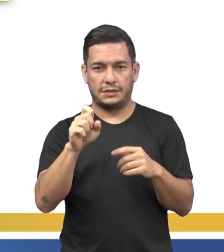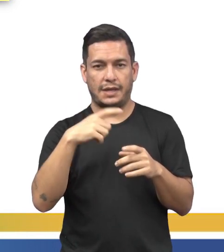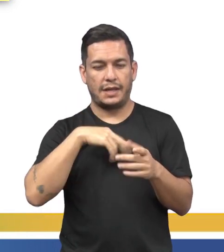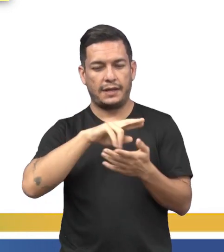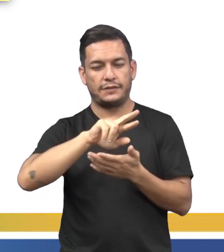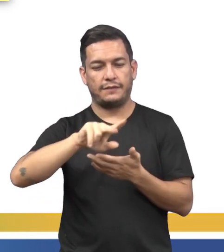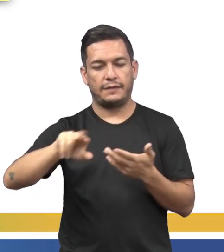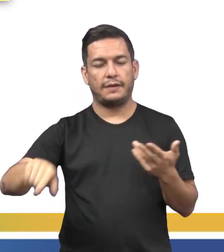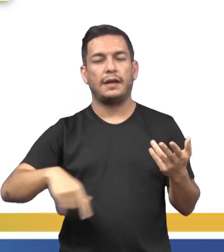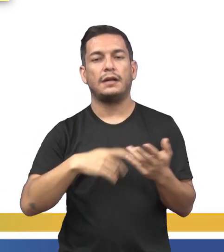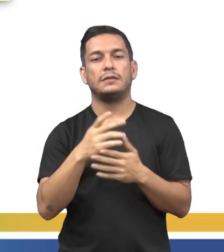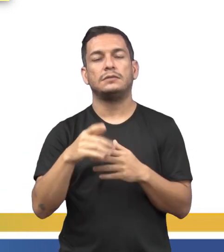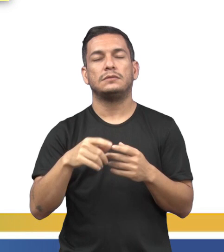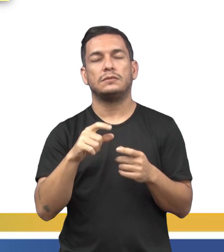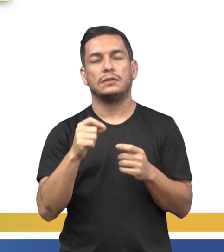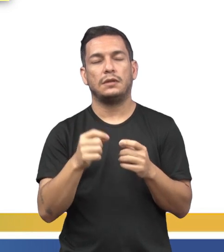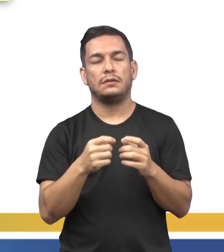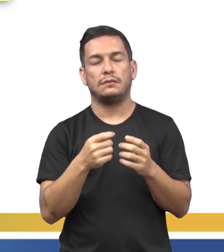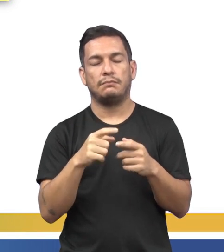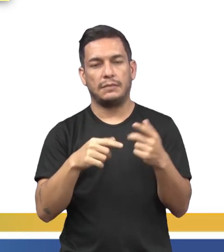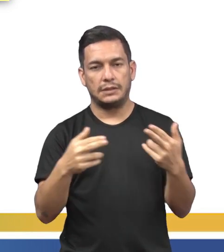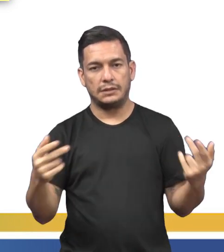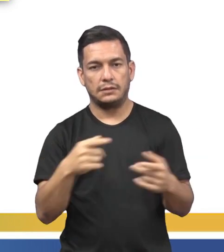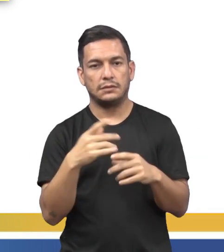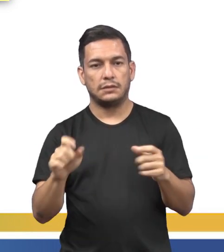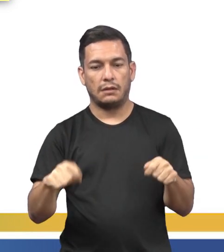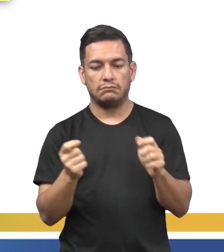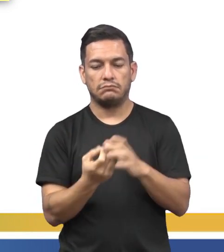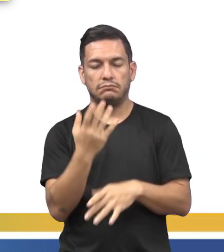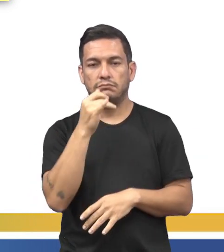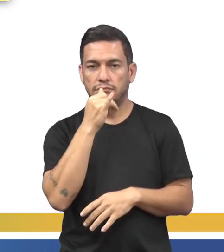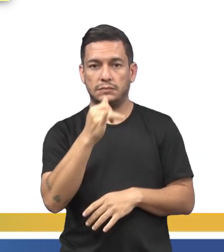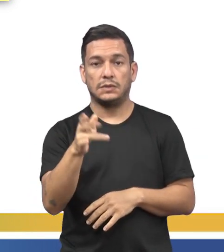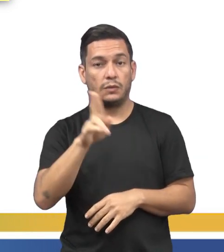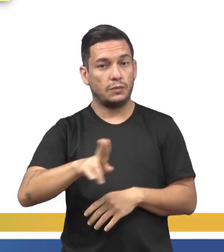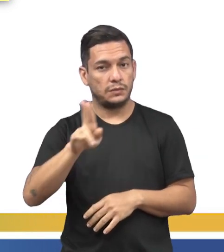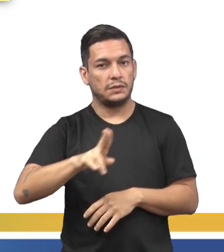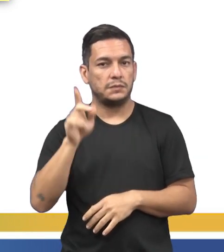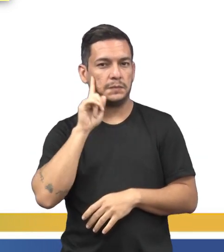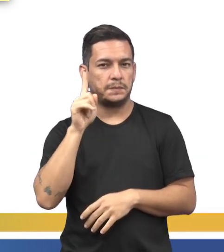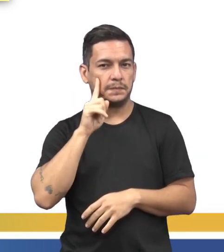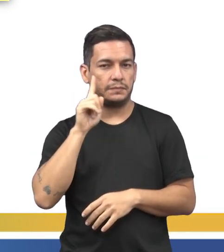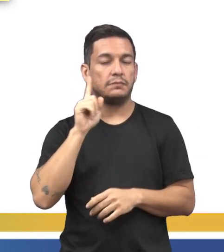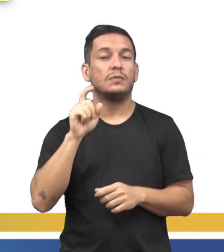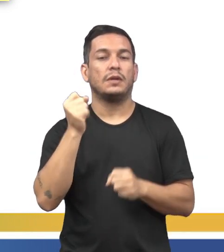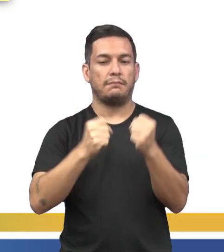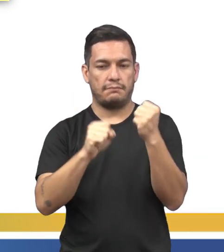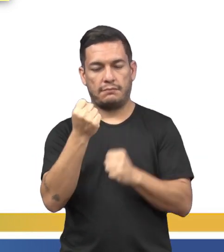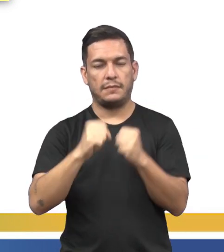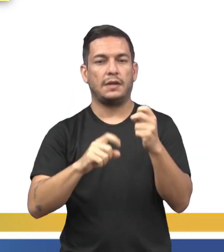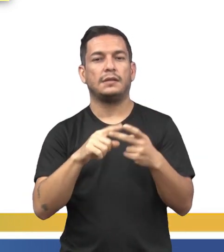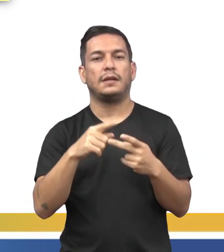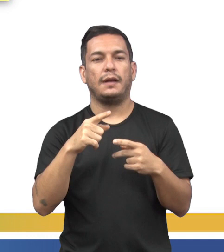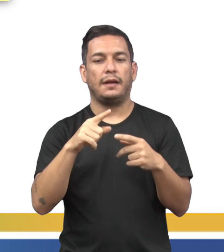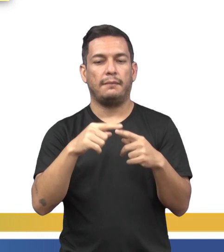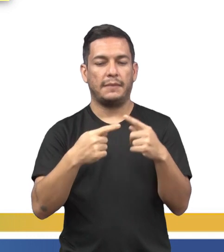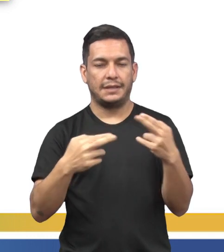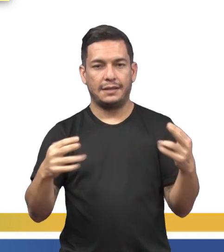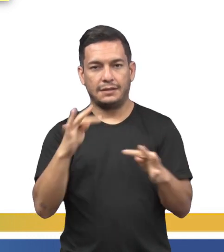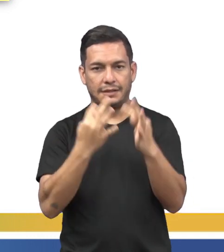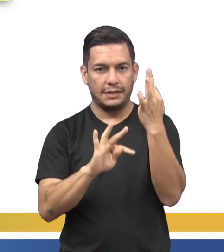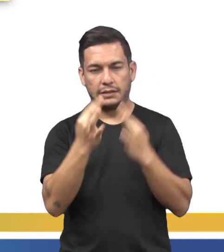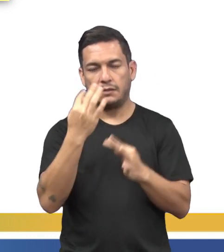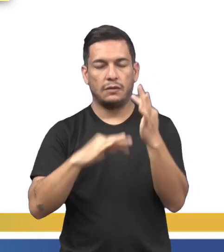diferentes recursos para a geração de energia e eles são utilizados no nosso dia a dia para o funcionamento de máquinas, de aparelhos eletrônicos,